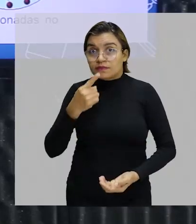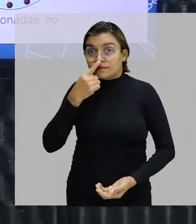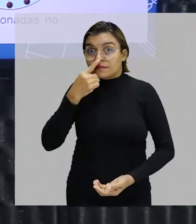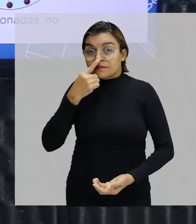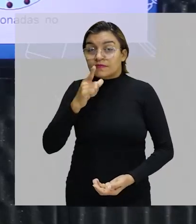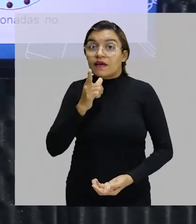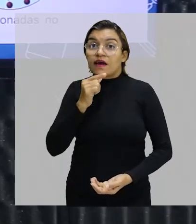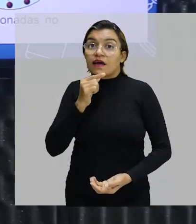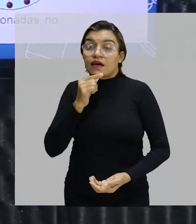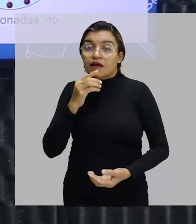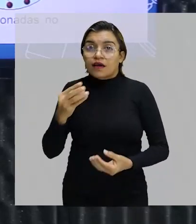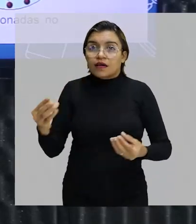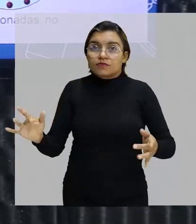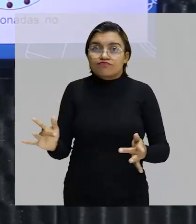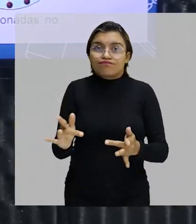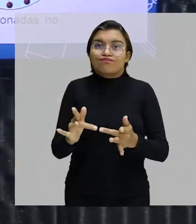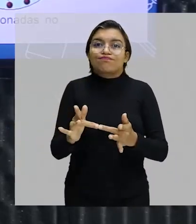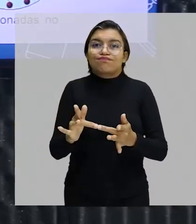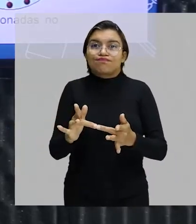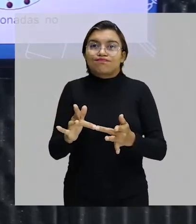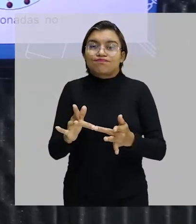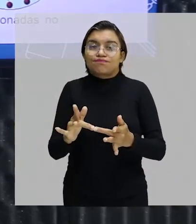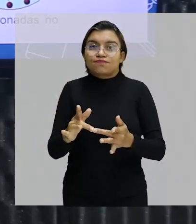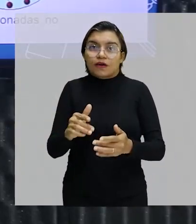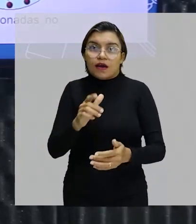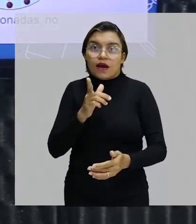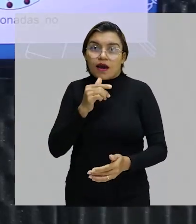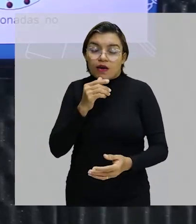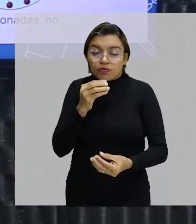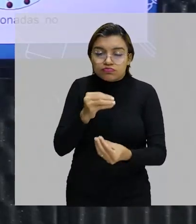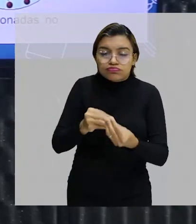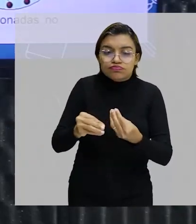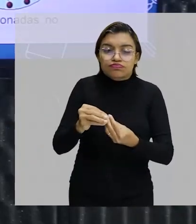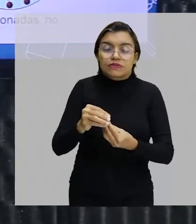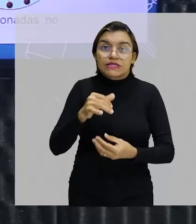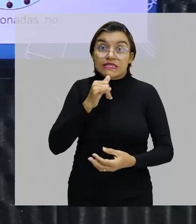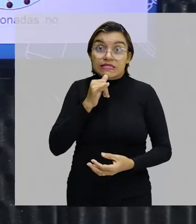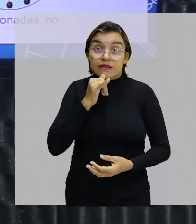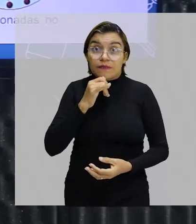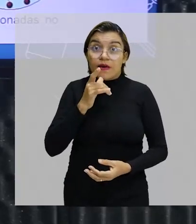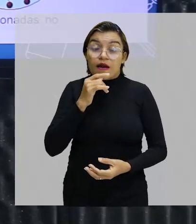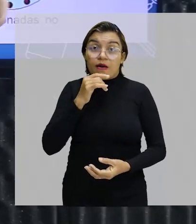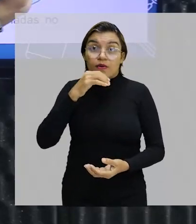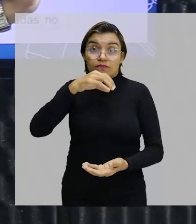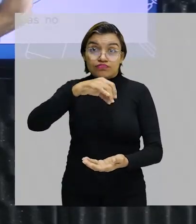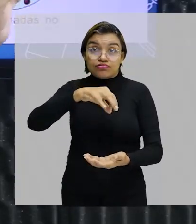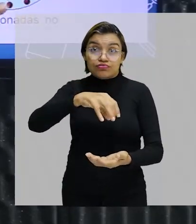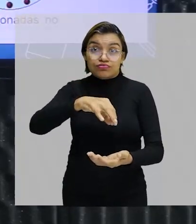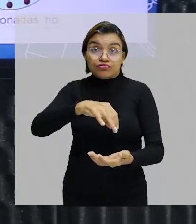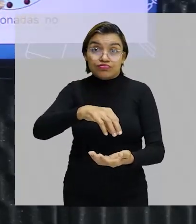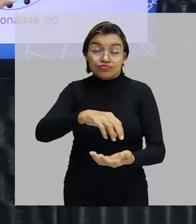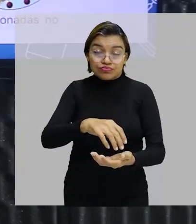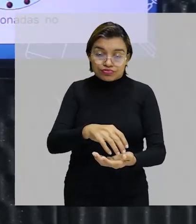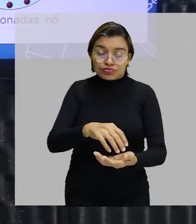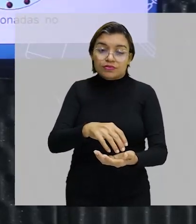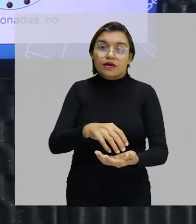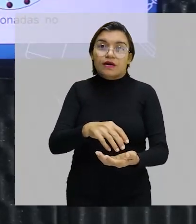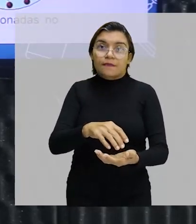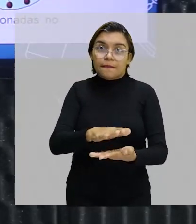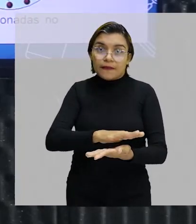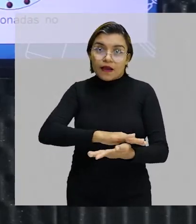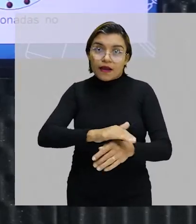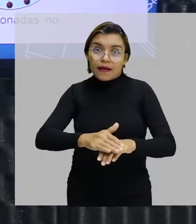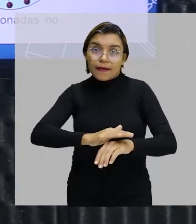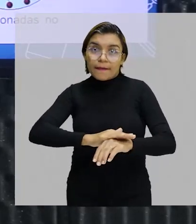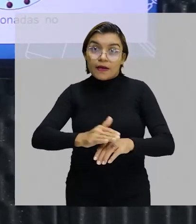água, vai se conectar com a água. Então a água corrente vai conseguir levar essa camada